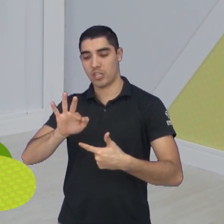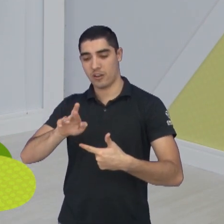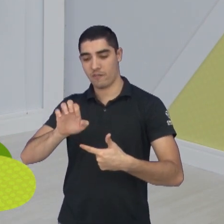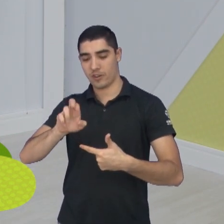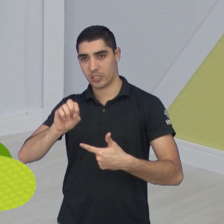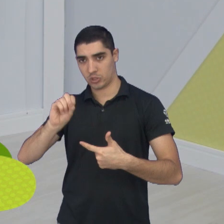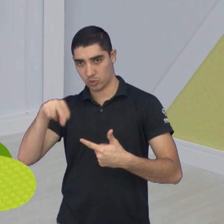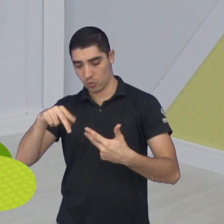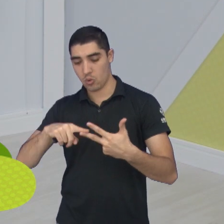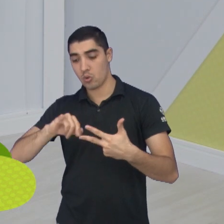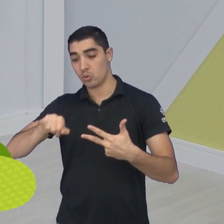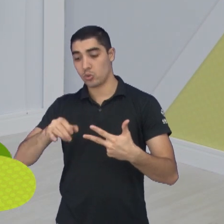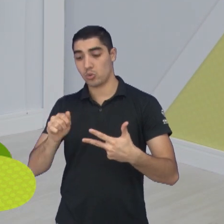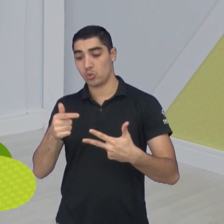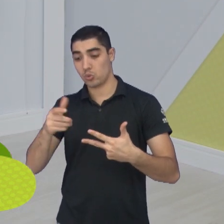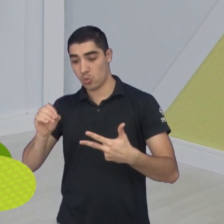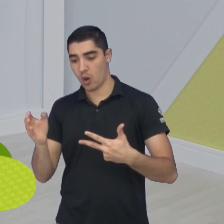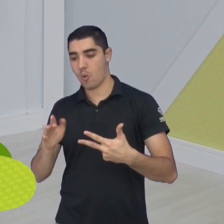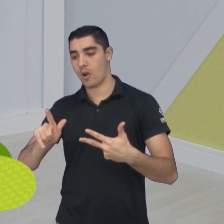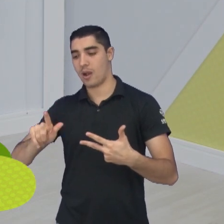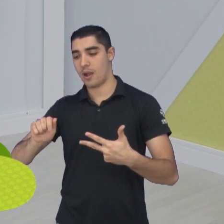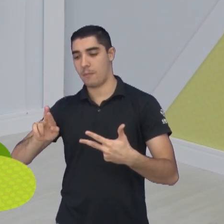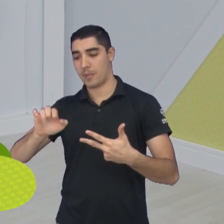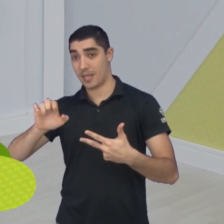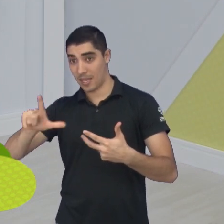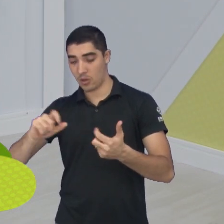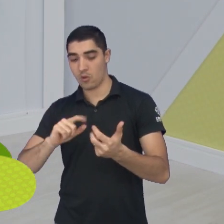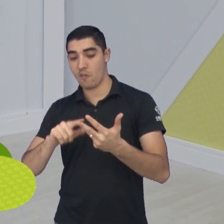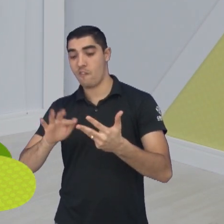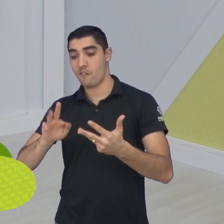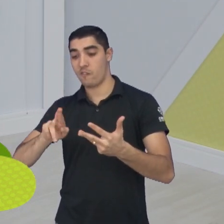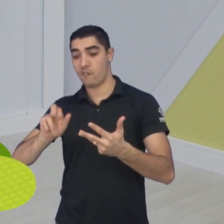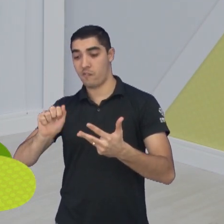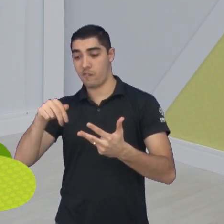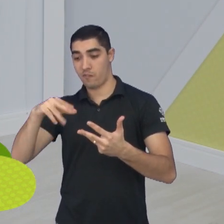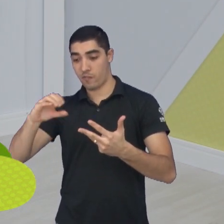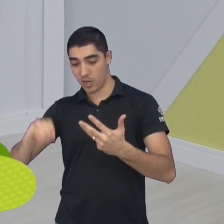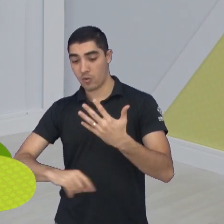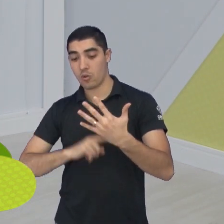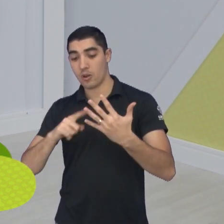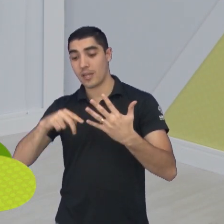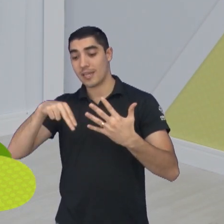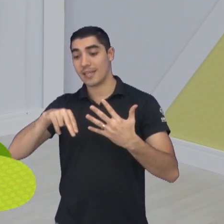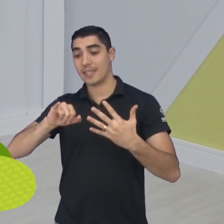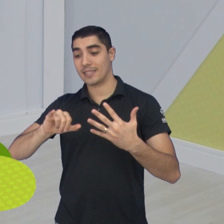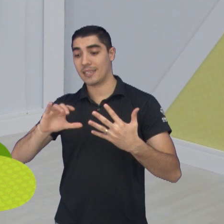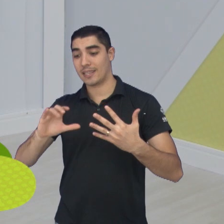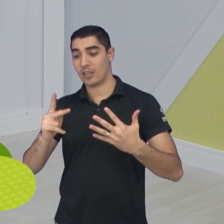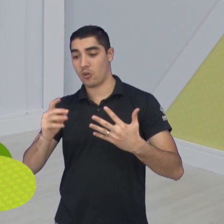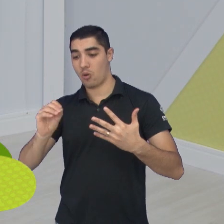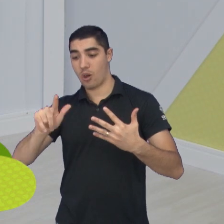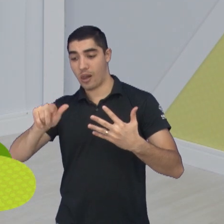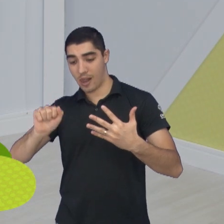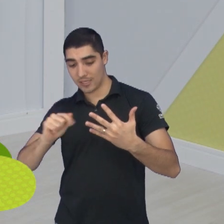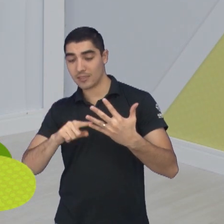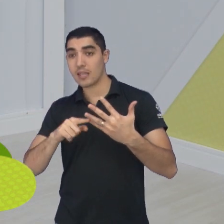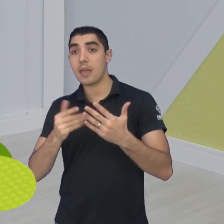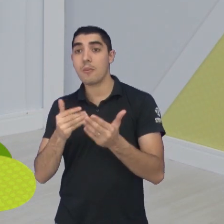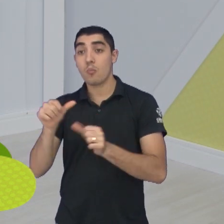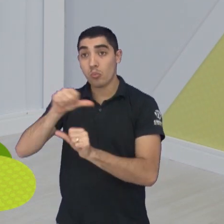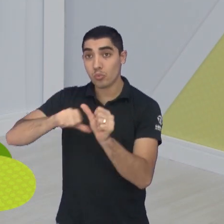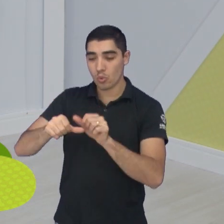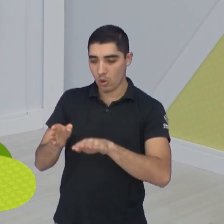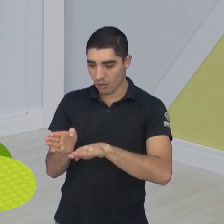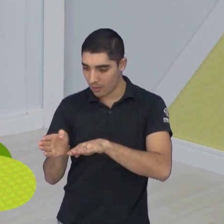Gabriel jogando ali no meio junto com o Franco e o Nicolas jogando mais espetado ali na ponta, como se fosse um ponta esquerda, que eu acho que é onde ele rende